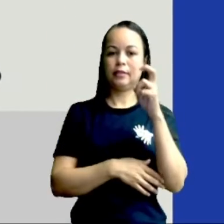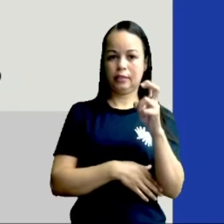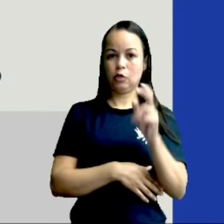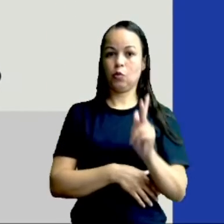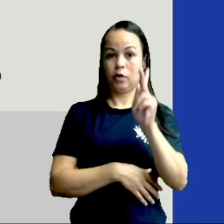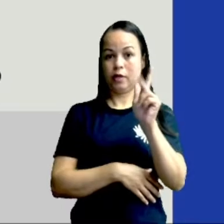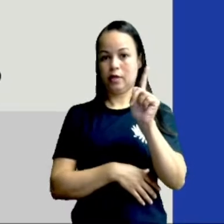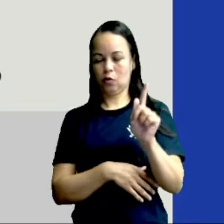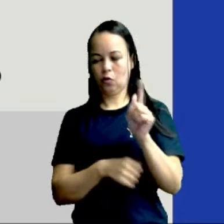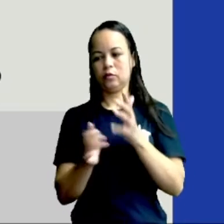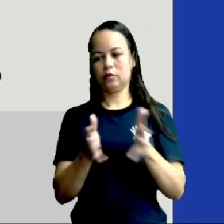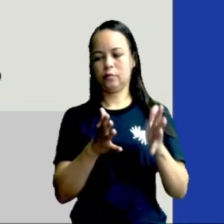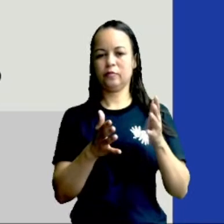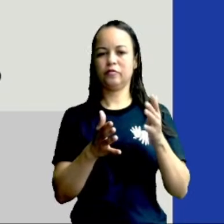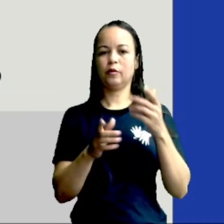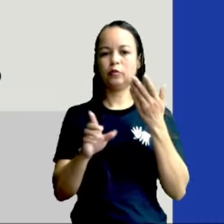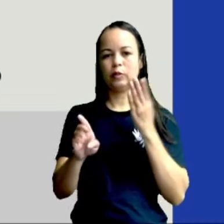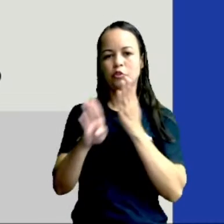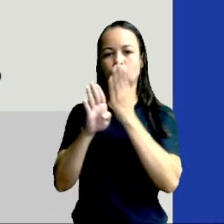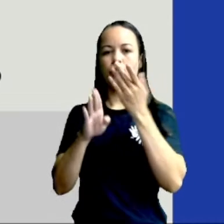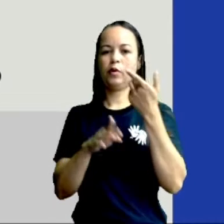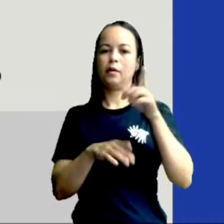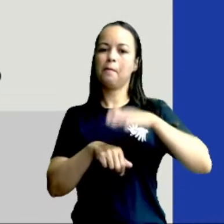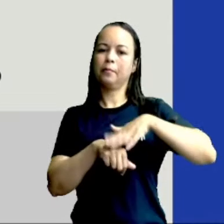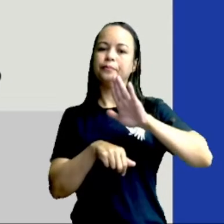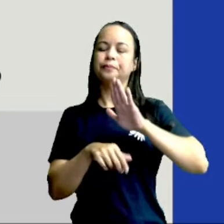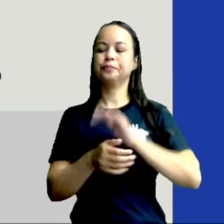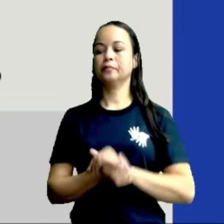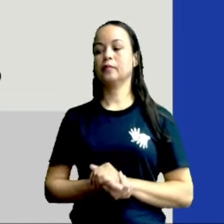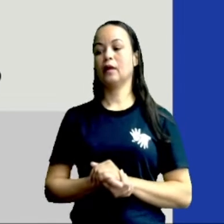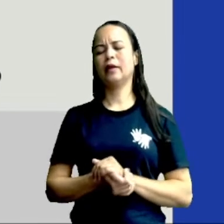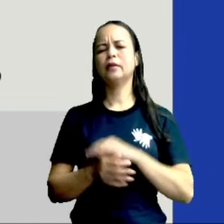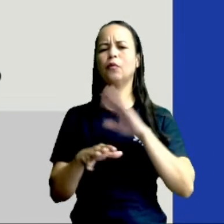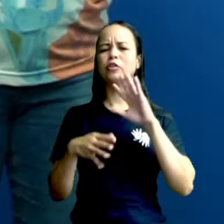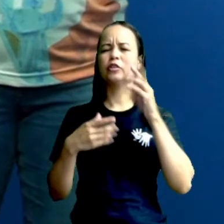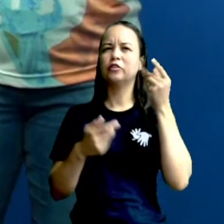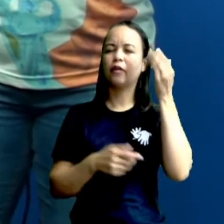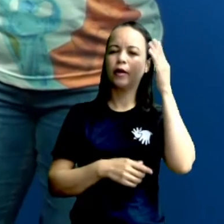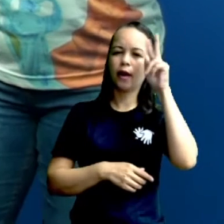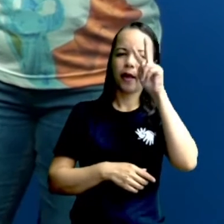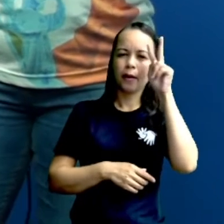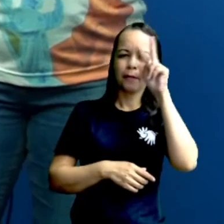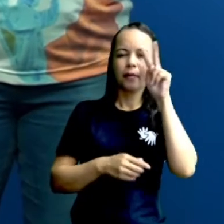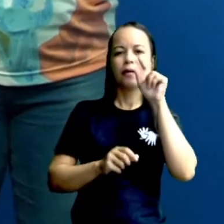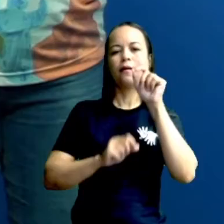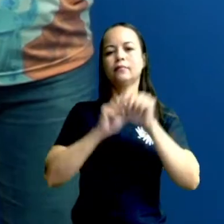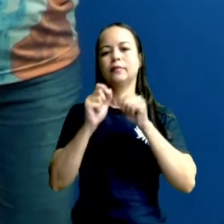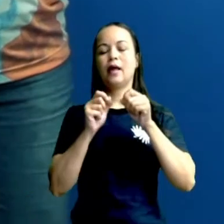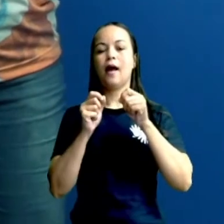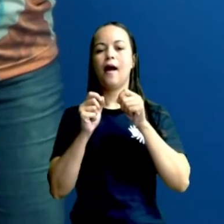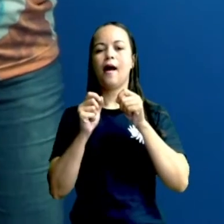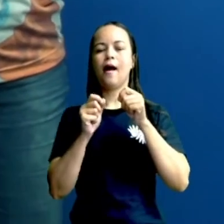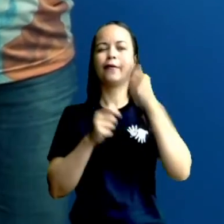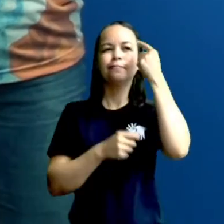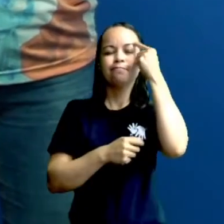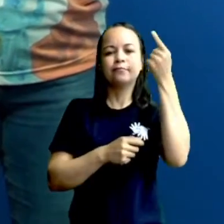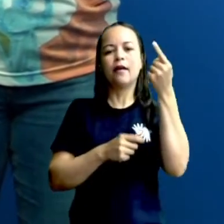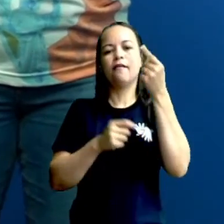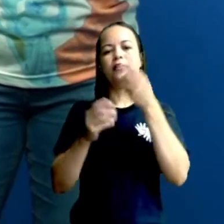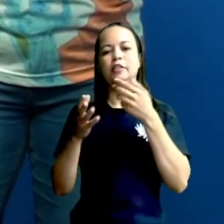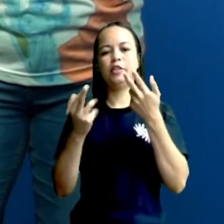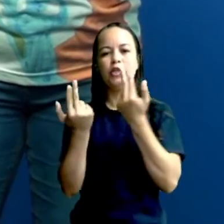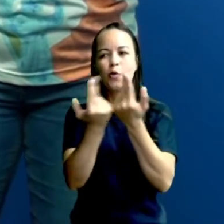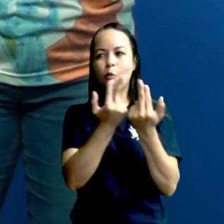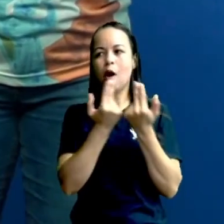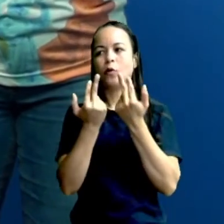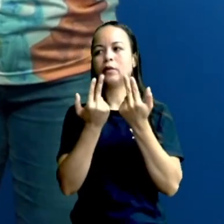gente descobrir um pouquinho mais. Para isso, eu vou trazer uma retomadazinha aqui da ideia de igualdade. Eu acho que a gente já trabalhou aí mais ou menos